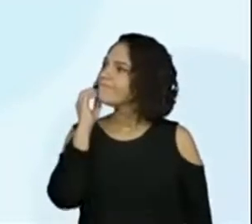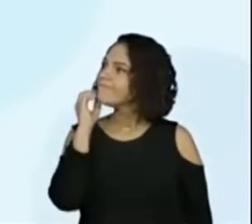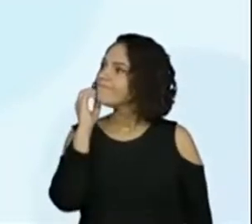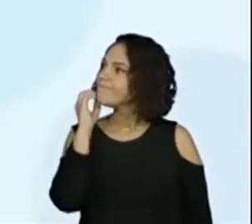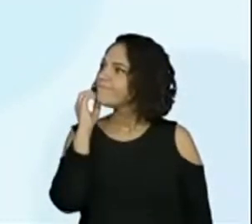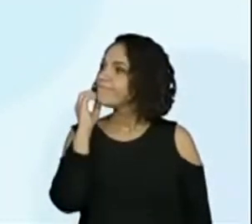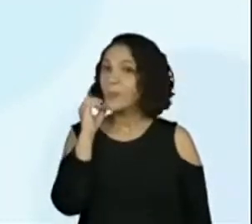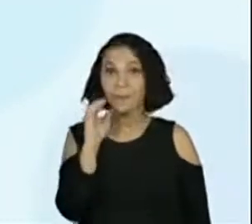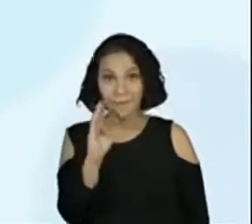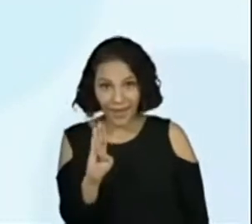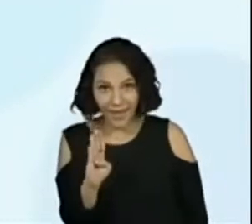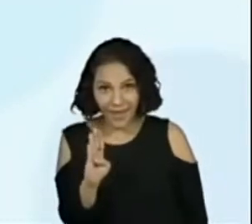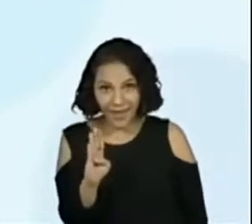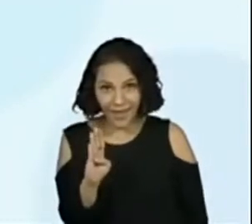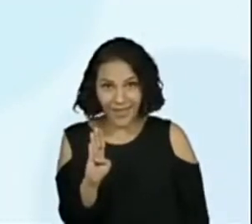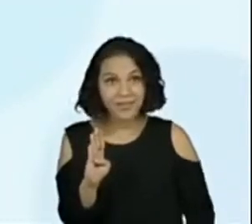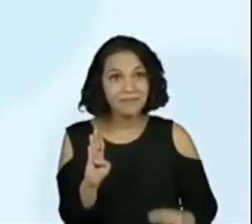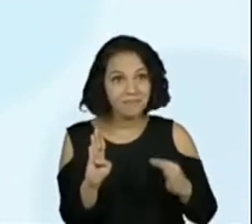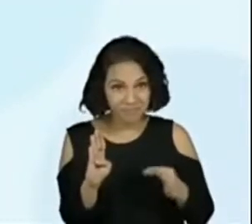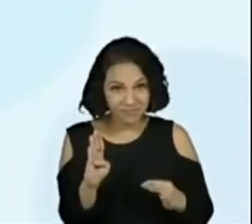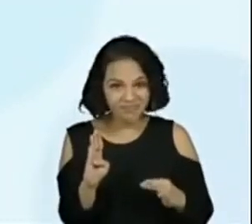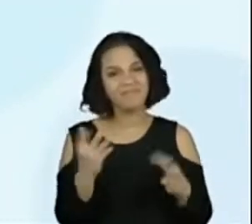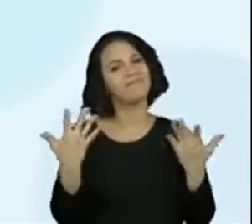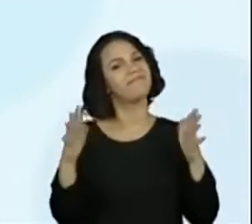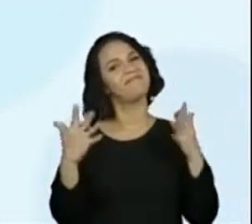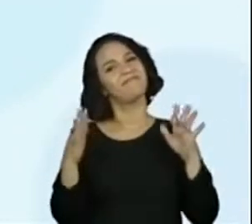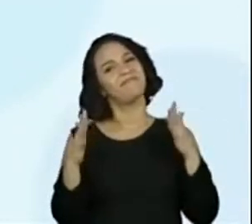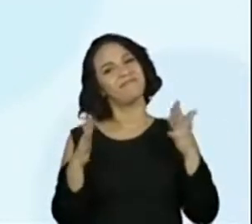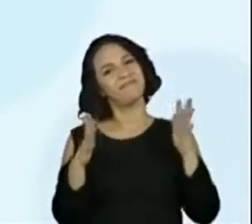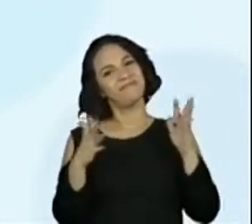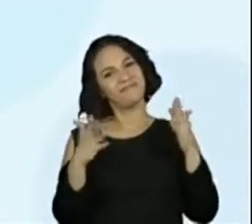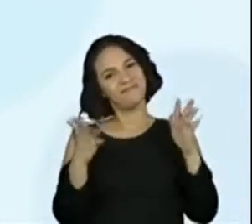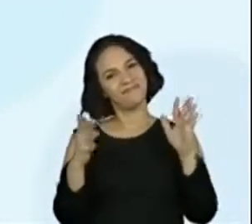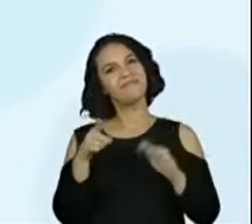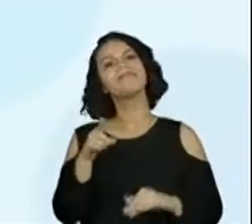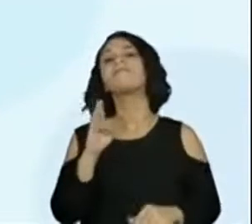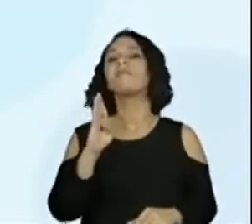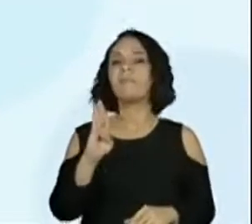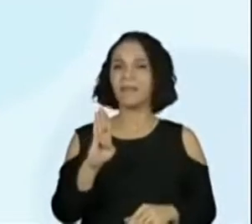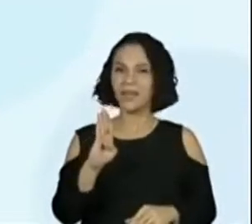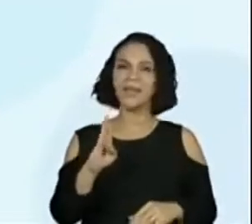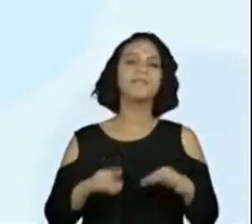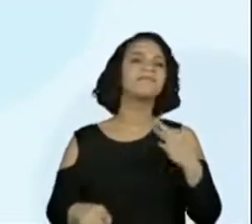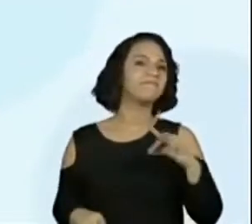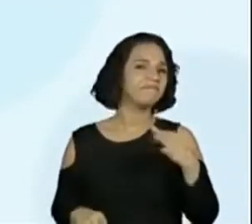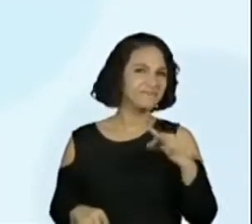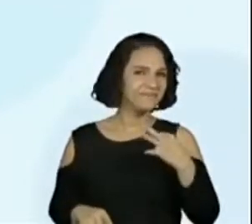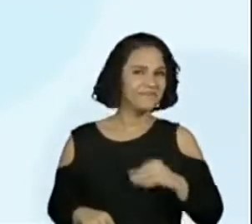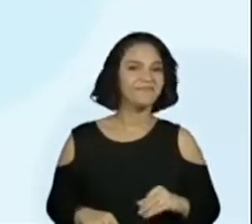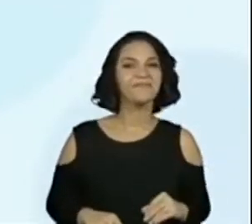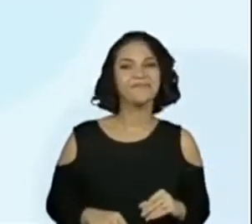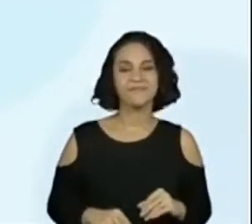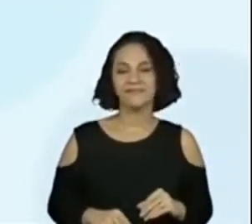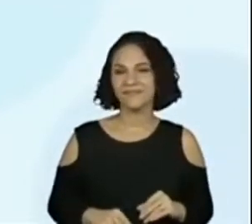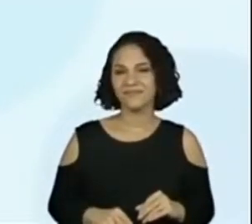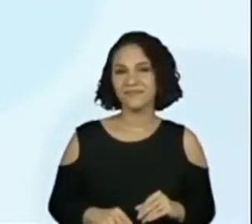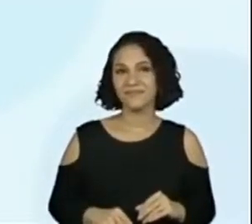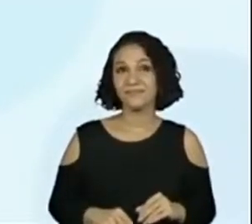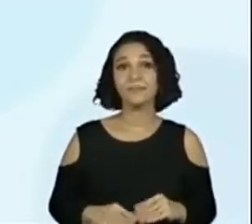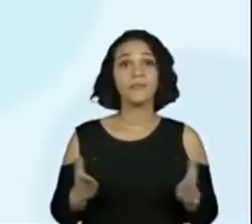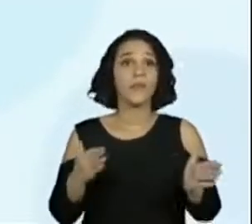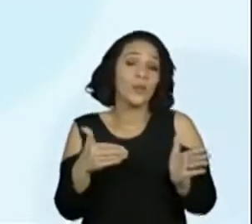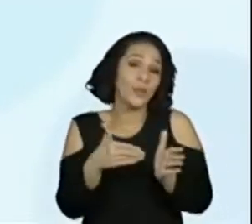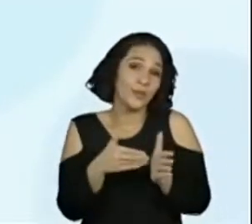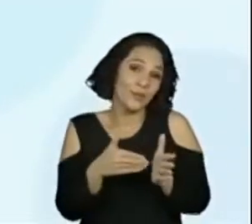Relógio B, muito bem. Então, vamos marcar aqui, ó, das 9 horas para o relógio B. E,